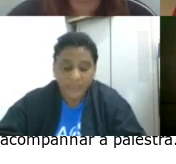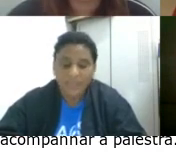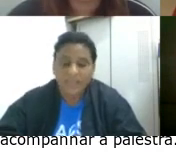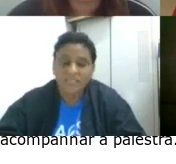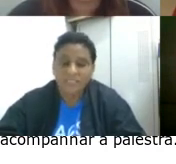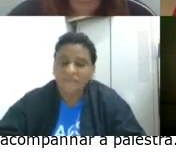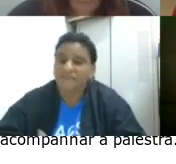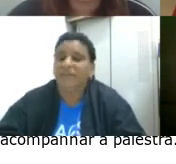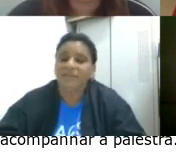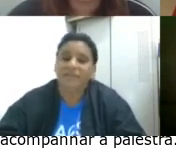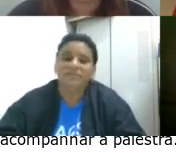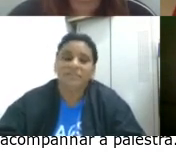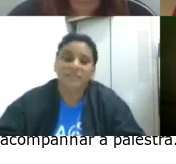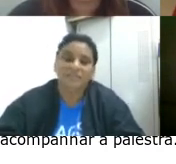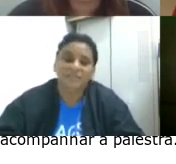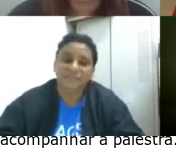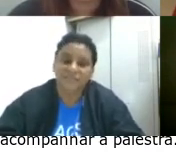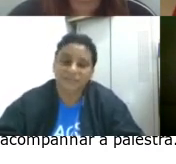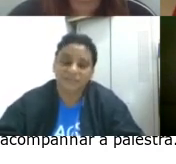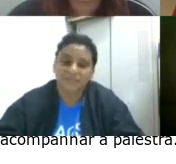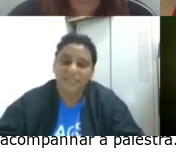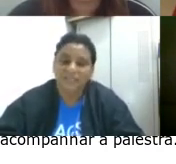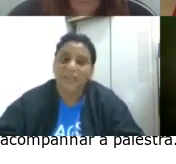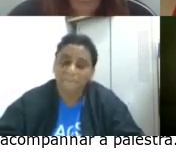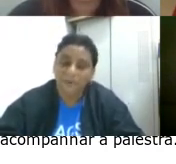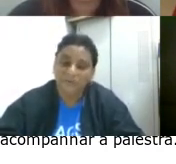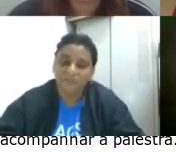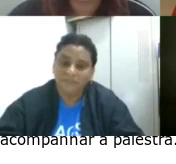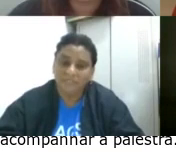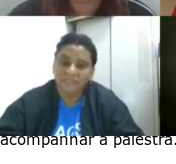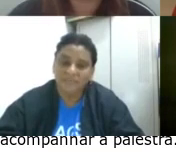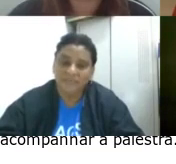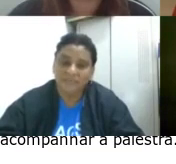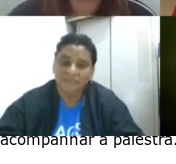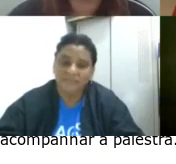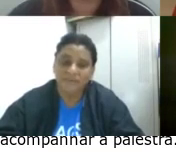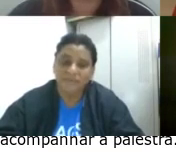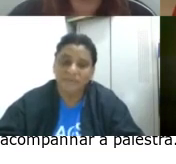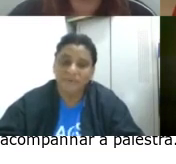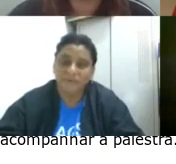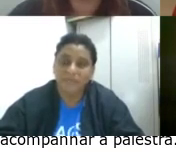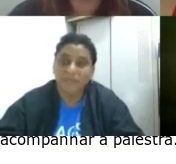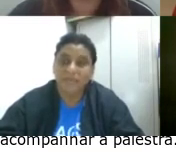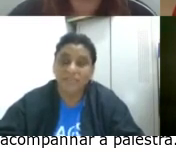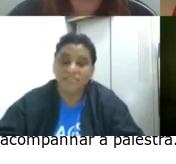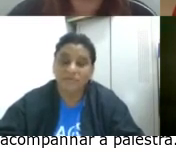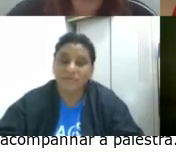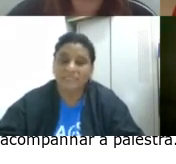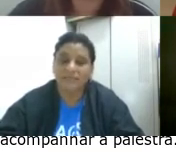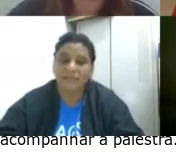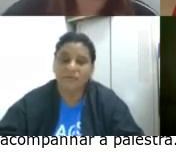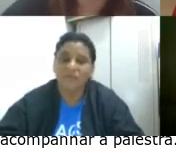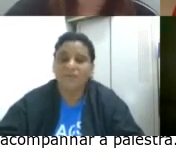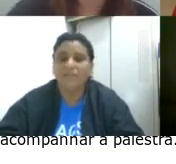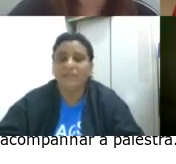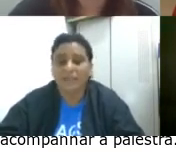a gente vai criando sim esse vínculo e é bom que se crie esse vínculo porque a gente começa a ter